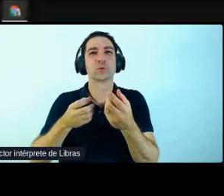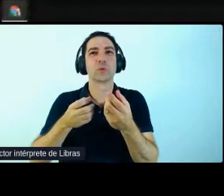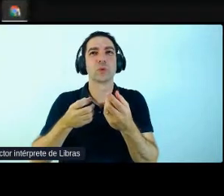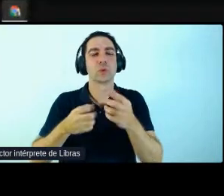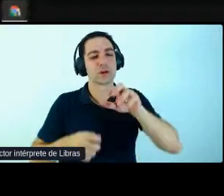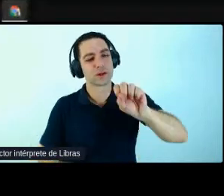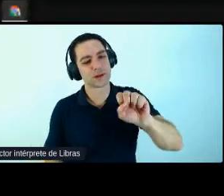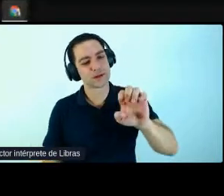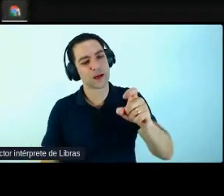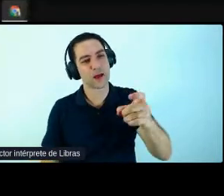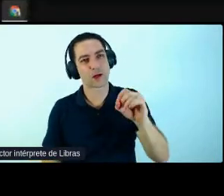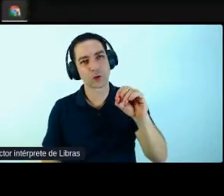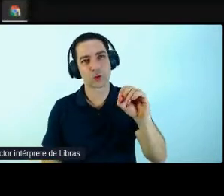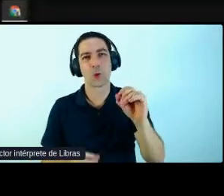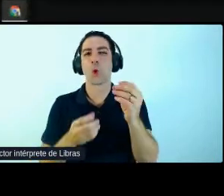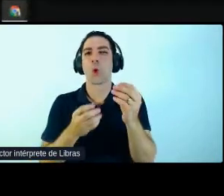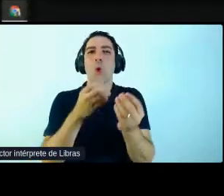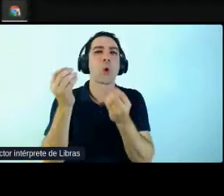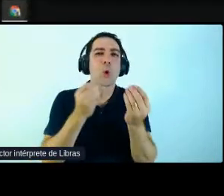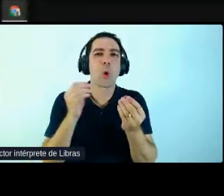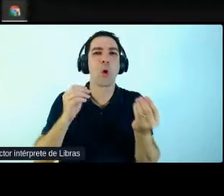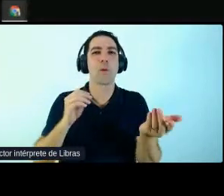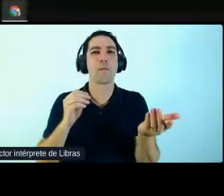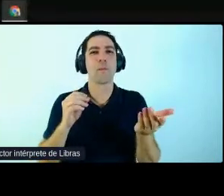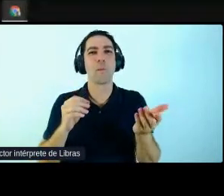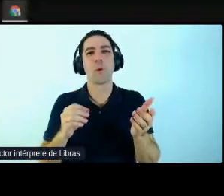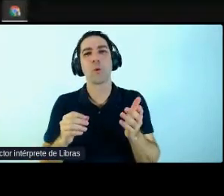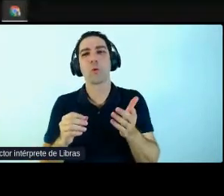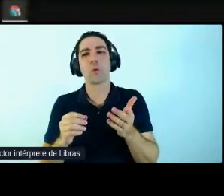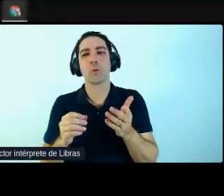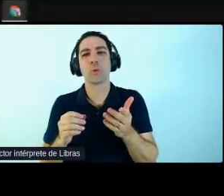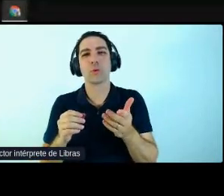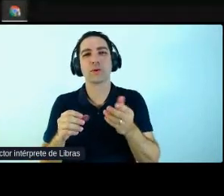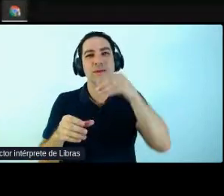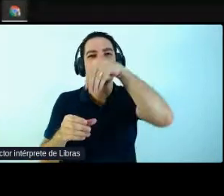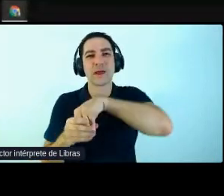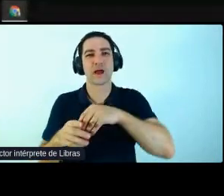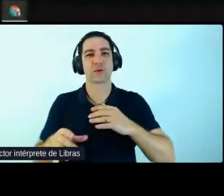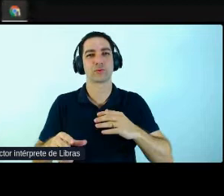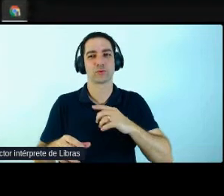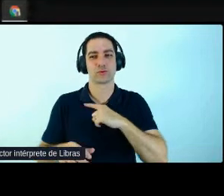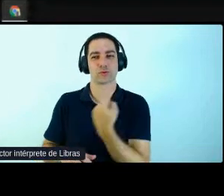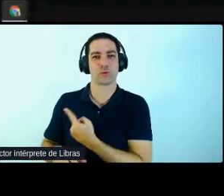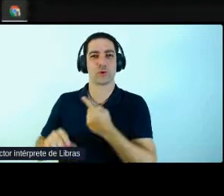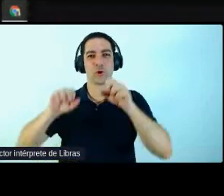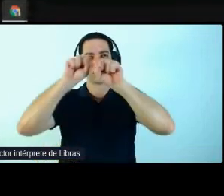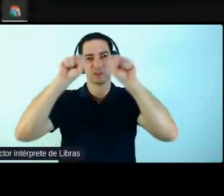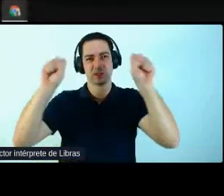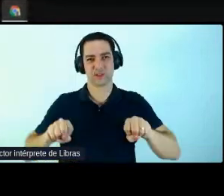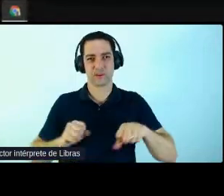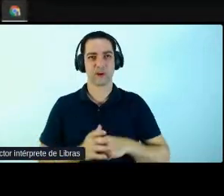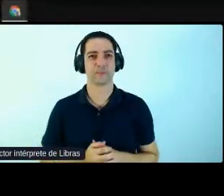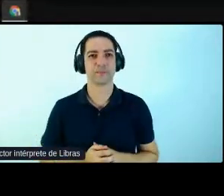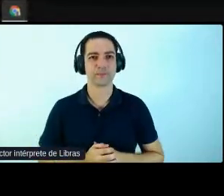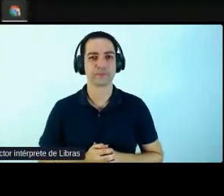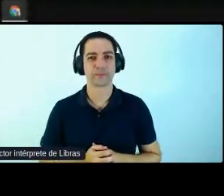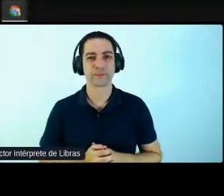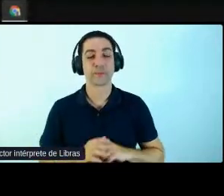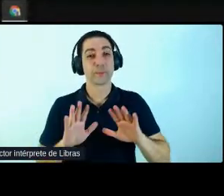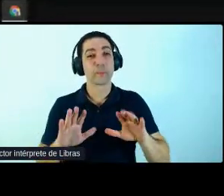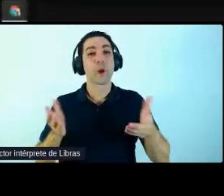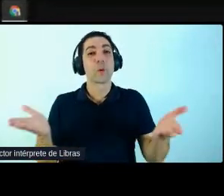Bom, para a gente ter um alinhamento aí do que a gente vai ver durante essa conversa, a gente tem aqui os tópicos que